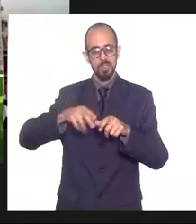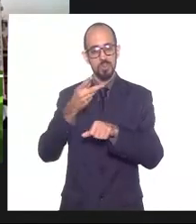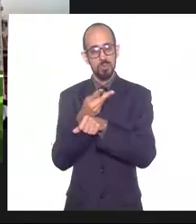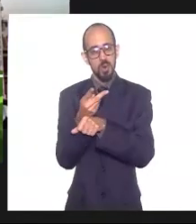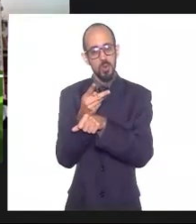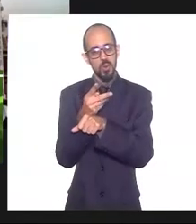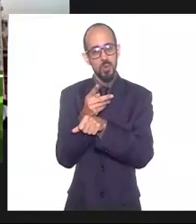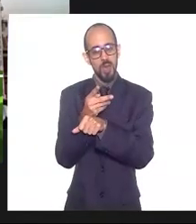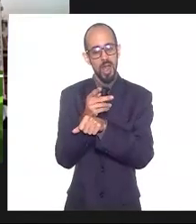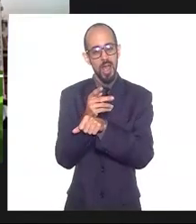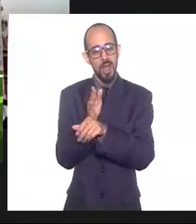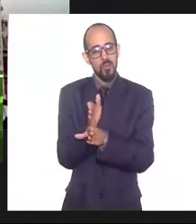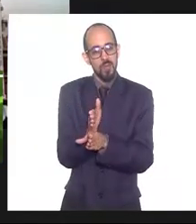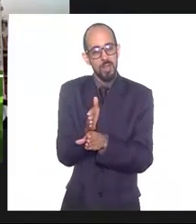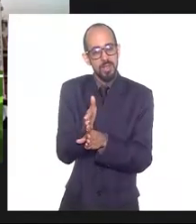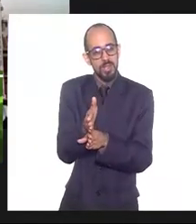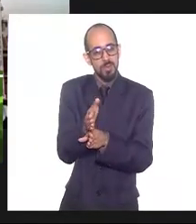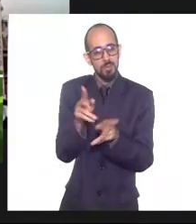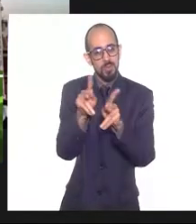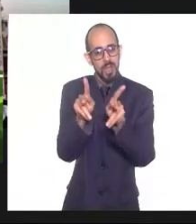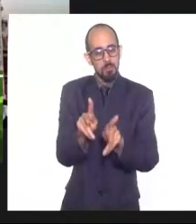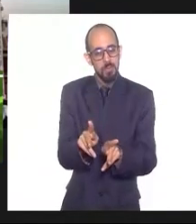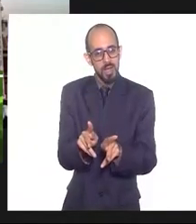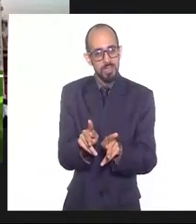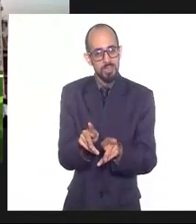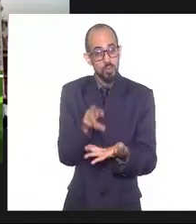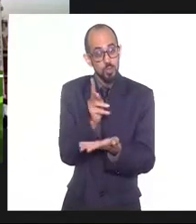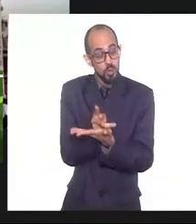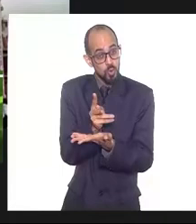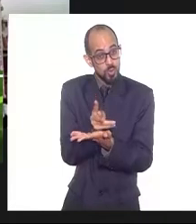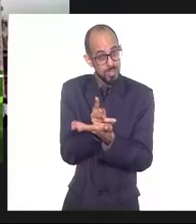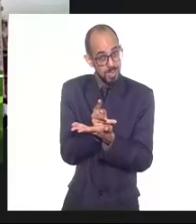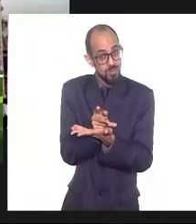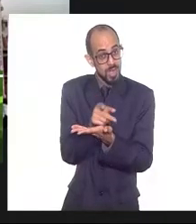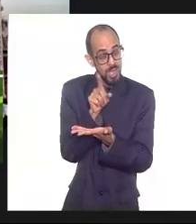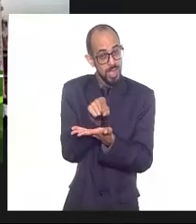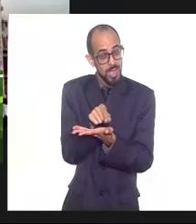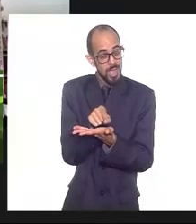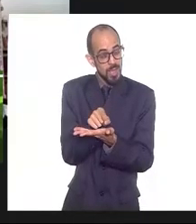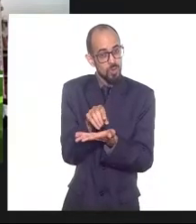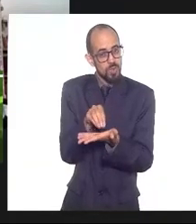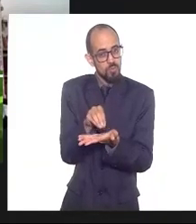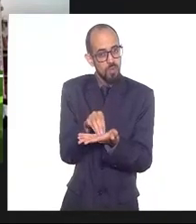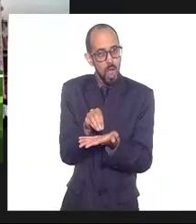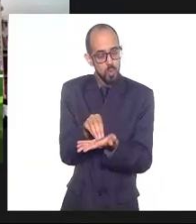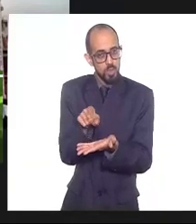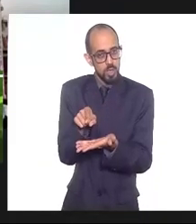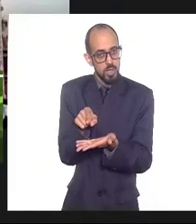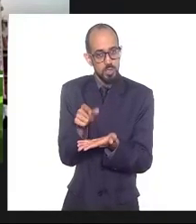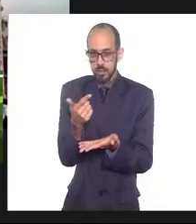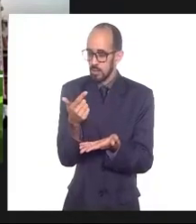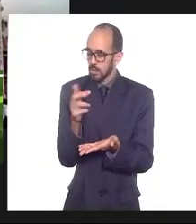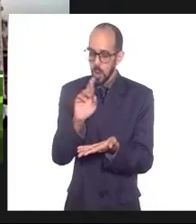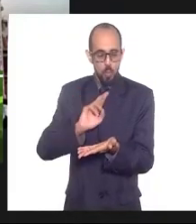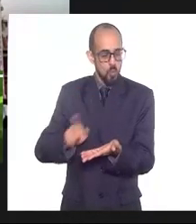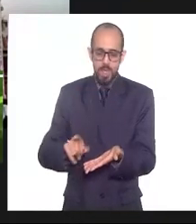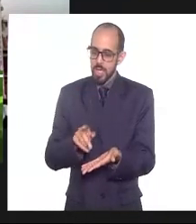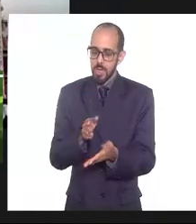paz. Aqueles que se dizem conservador e que têm a ausência da harmonia e da paz, conservadores não